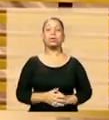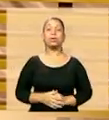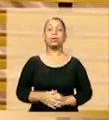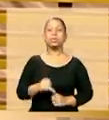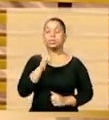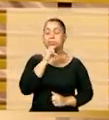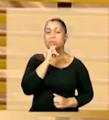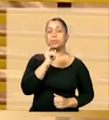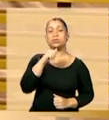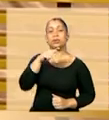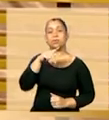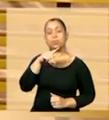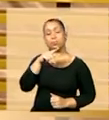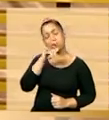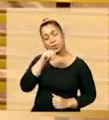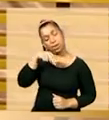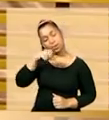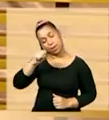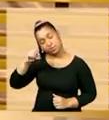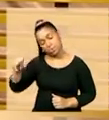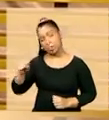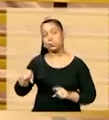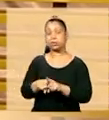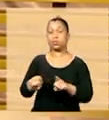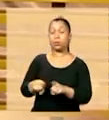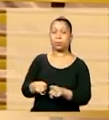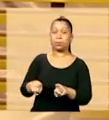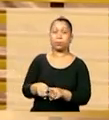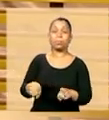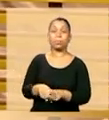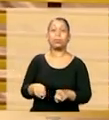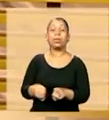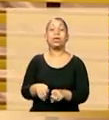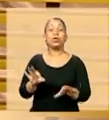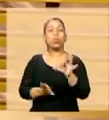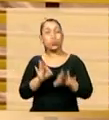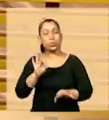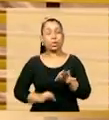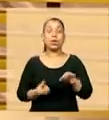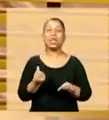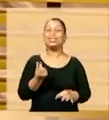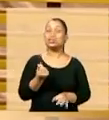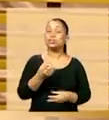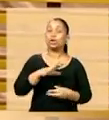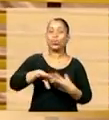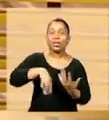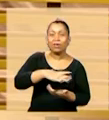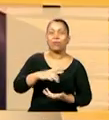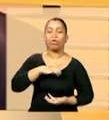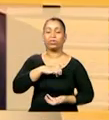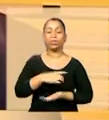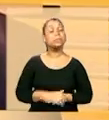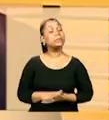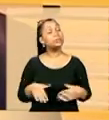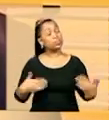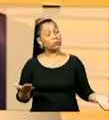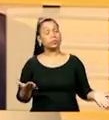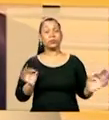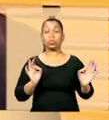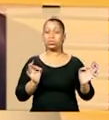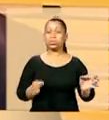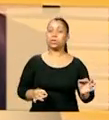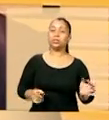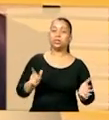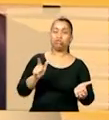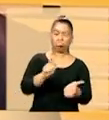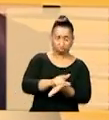o custo na Previdência, um custo no Judiciário. É muito dinheiro que envolve esse tipo de caso, né? Com certeza, desde